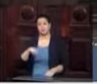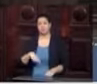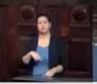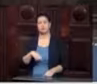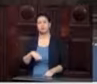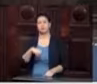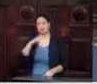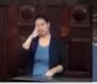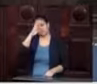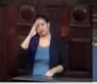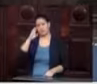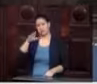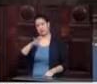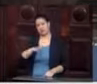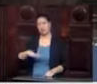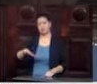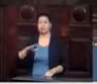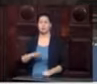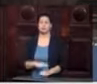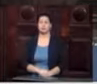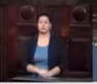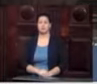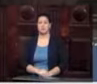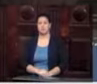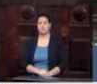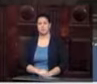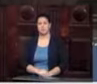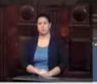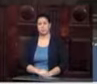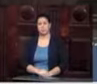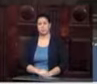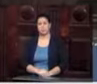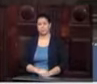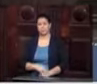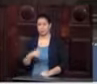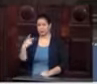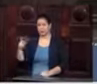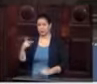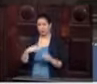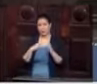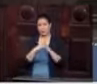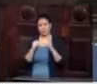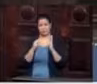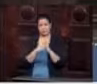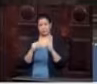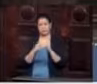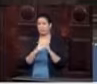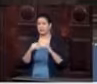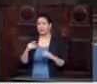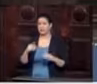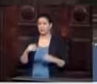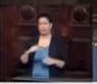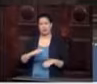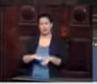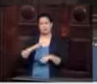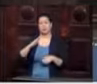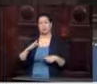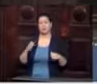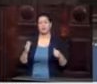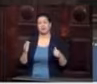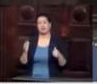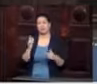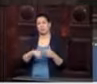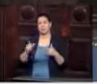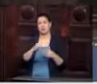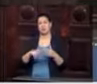especialmente na região metropolitana. Este modelo tem acarretado mais tragédias do que segurança.